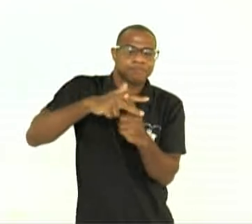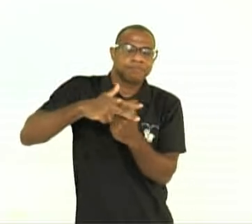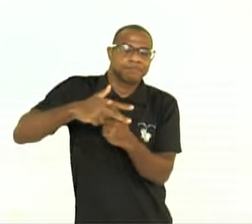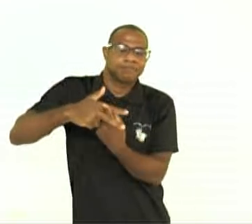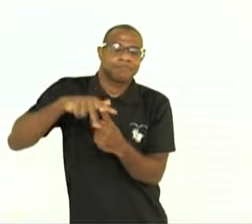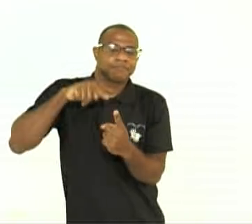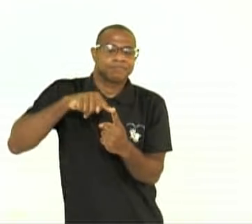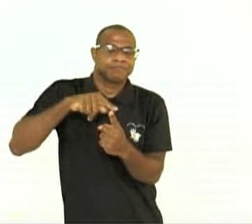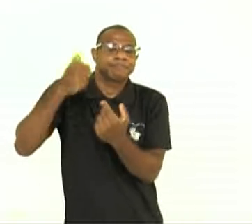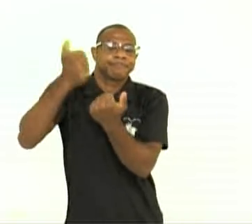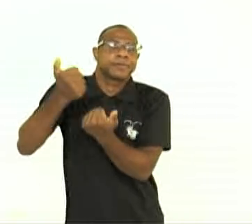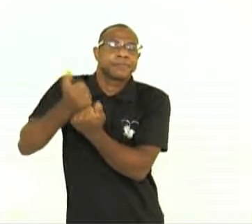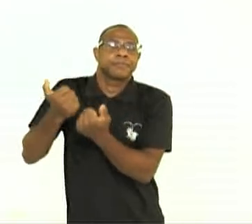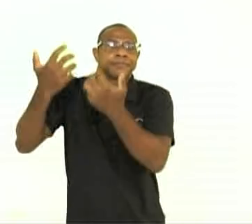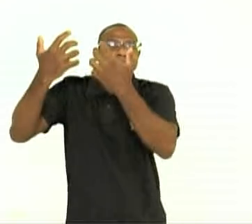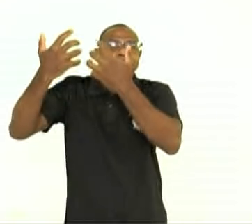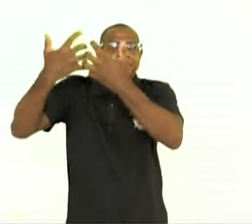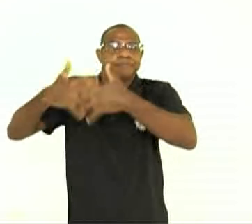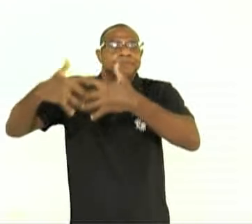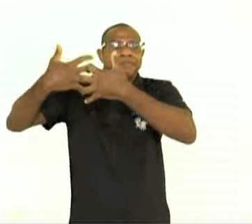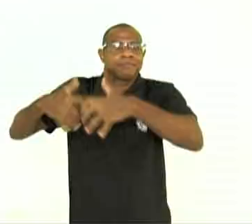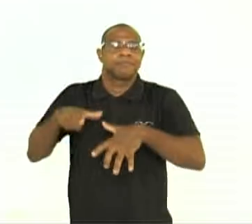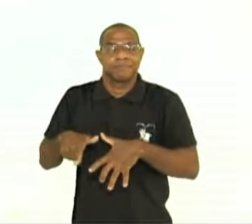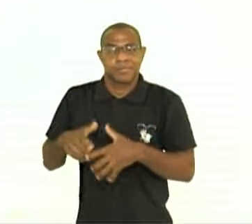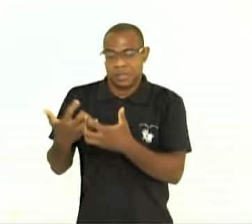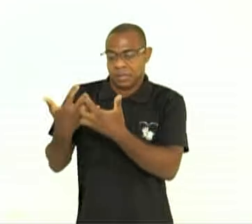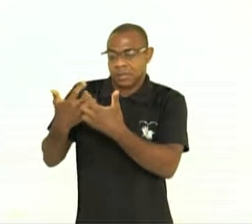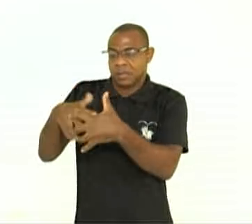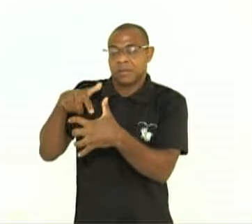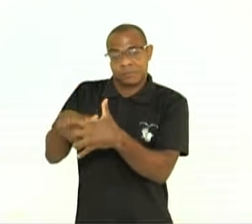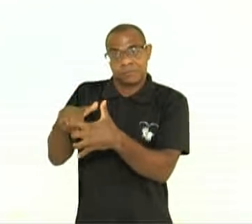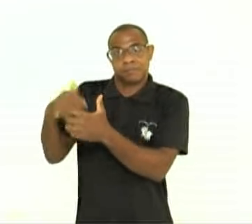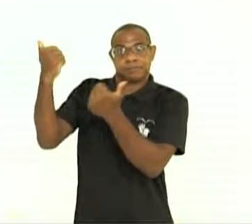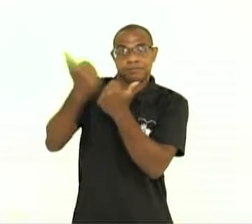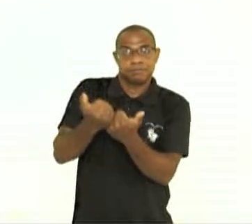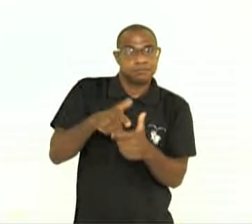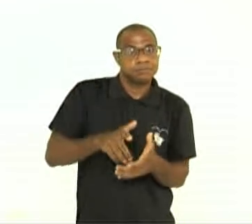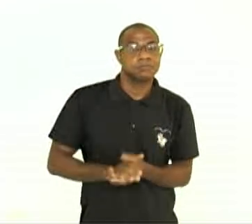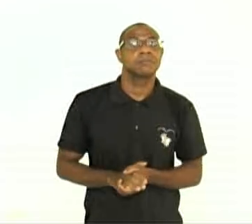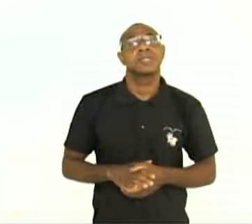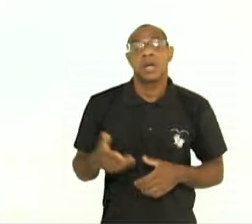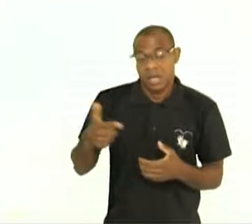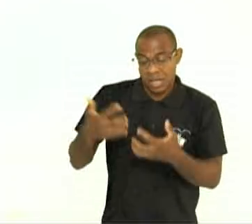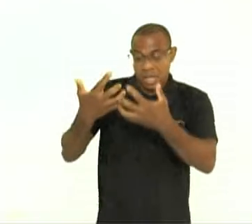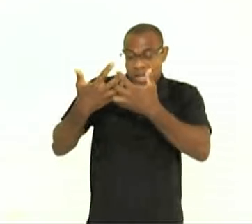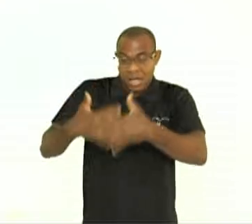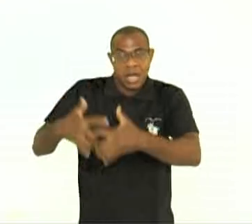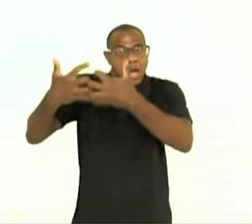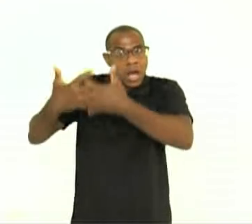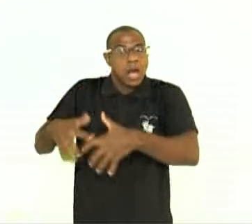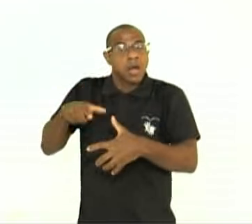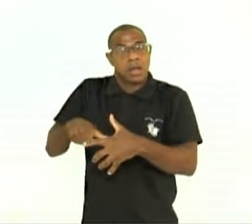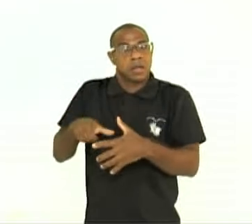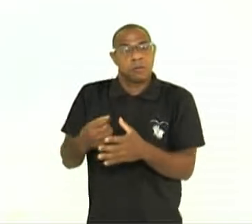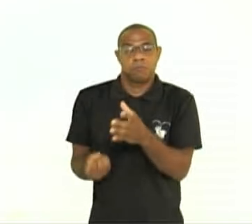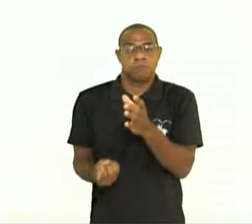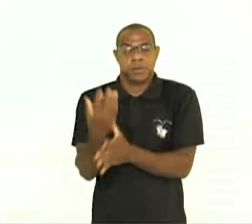várias pessoas. E aí nós temos então um novo modo de produção, as máquinas produzindo,